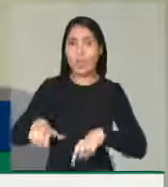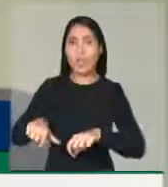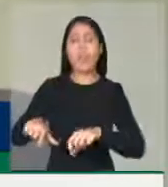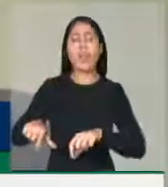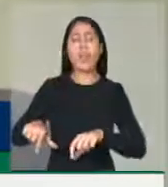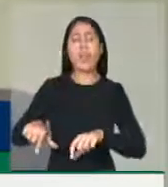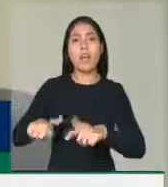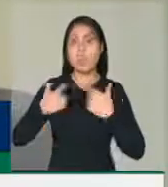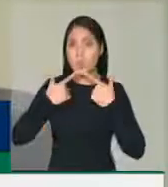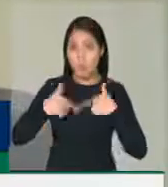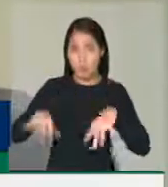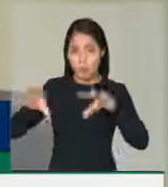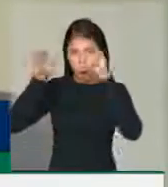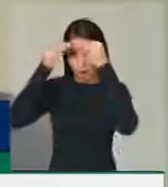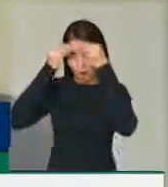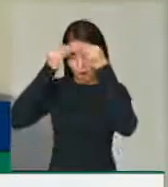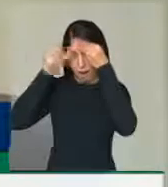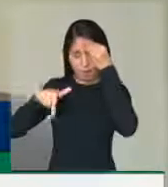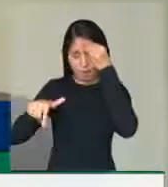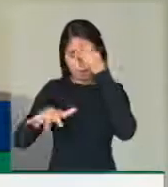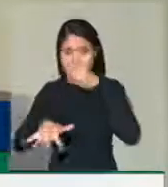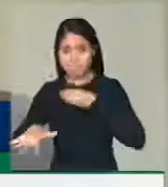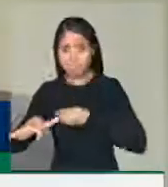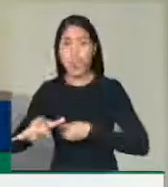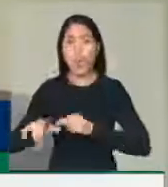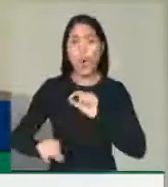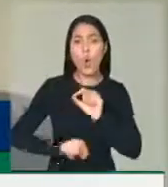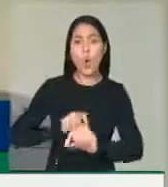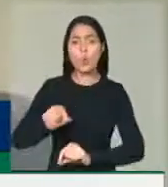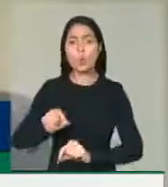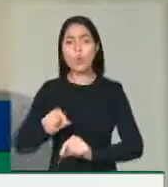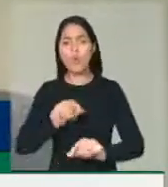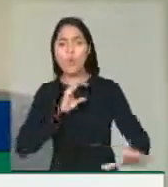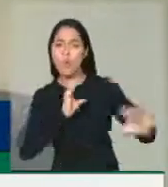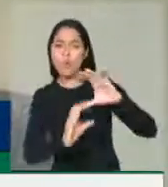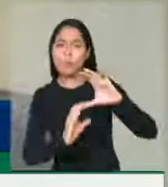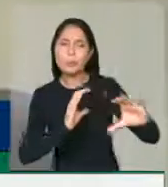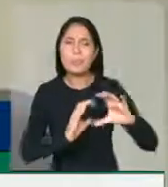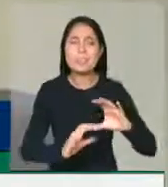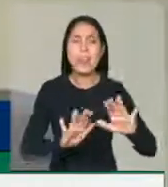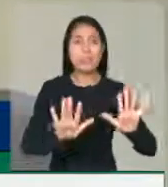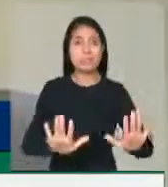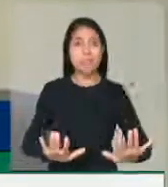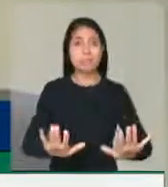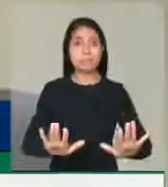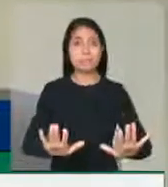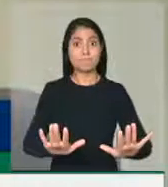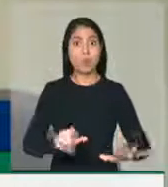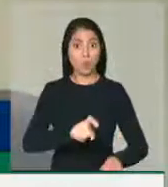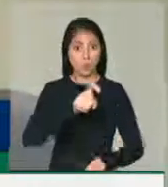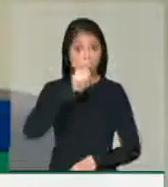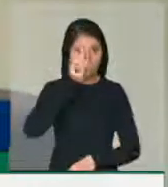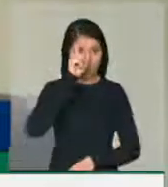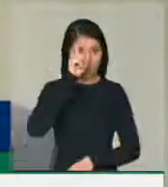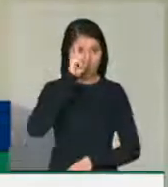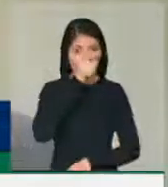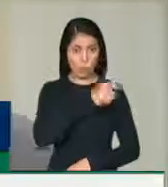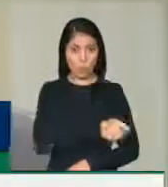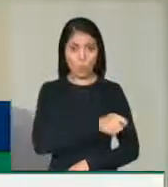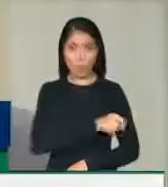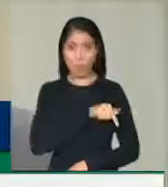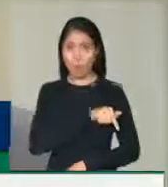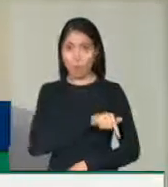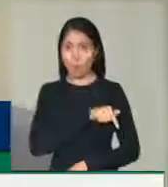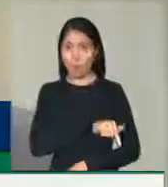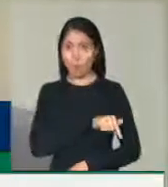atrapalhada as acusações feitas pelo ex-ministro moro precisam ser apuradas pela câmara dos deputados é